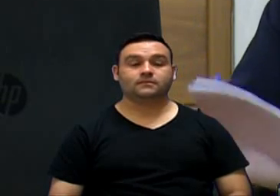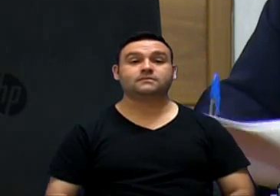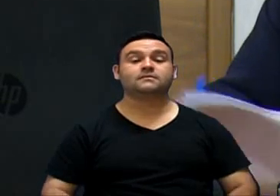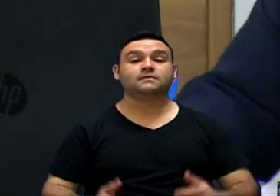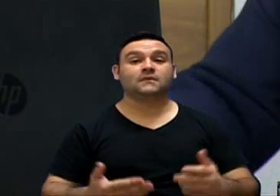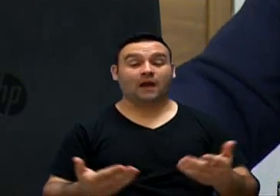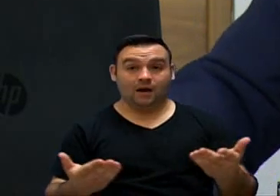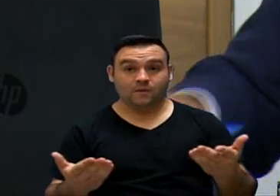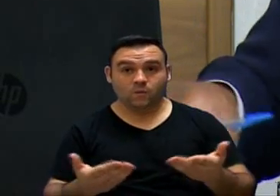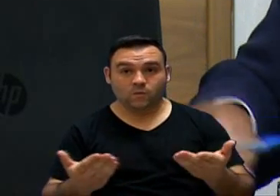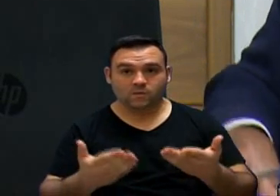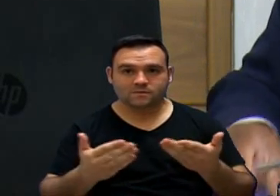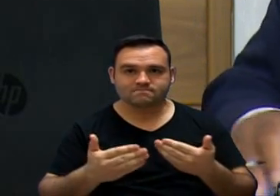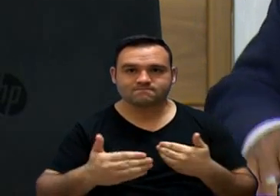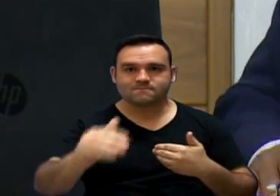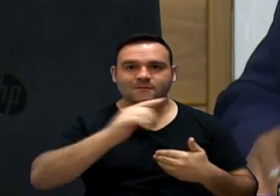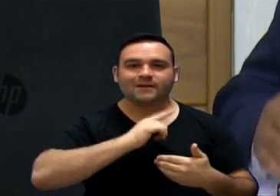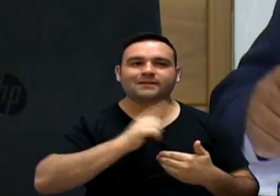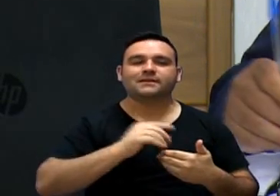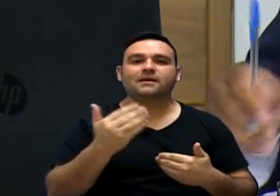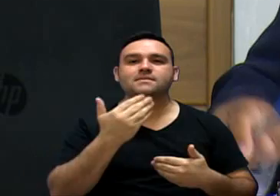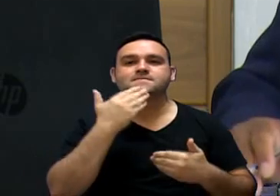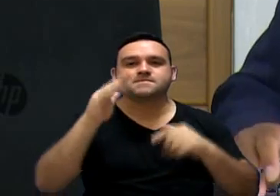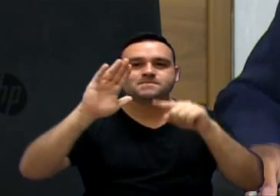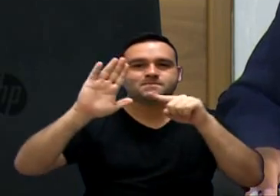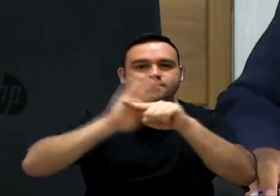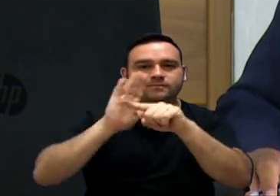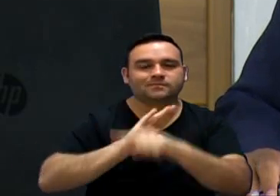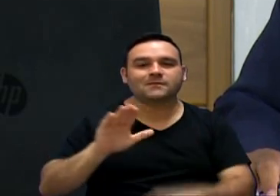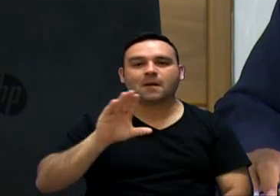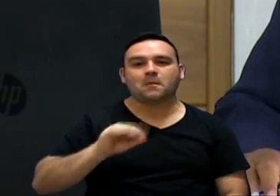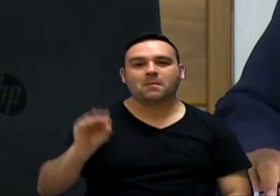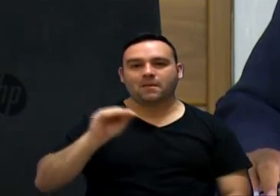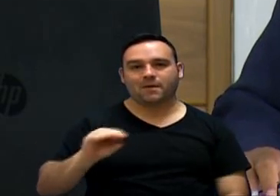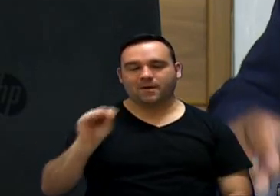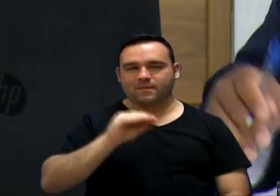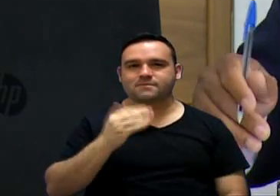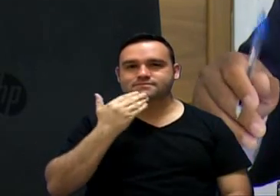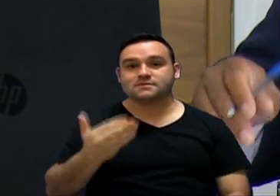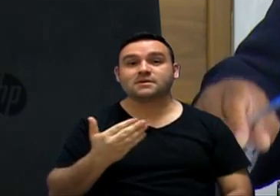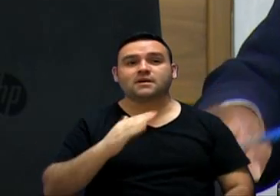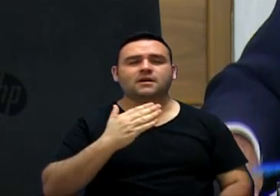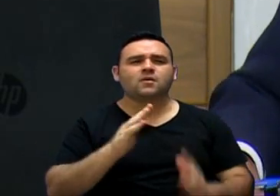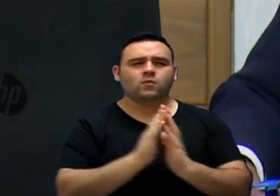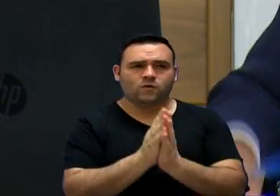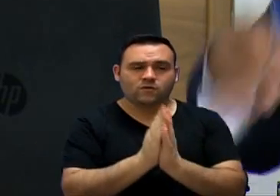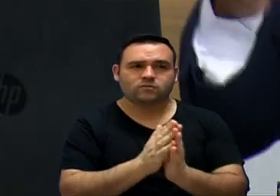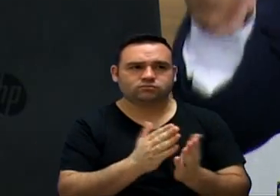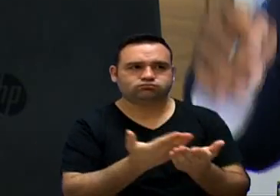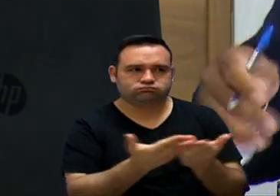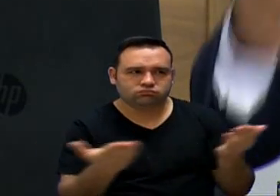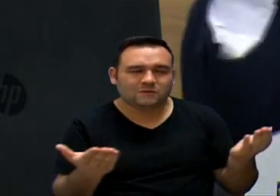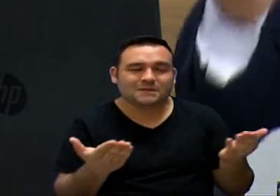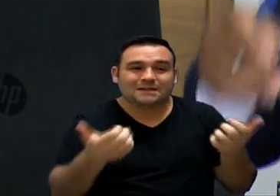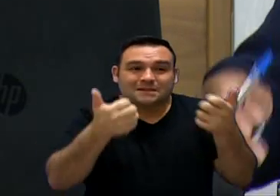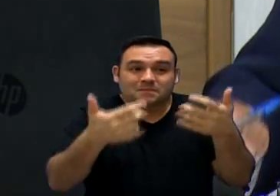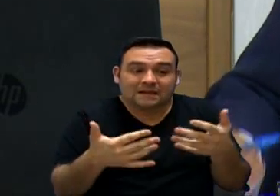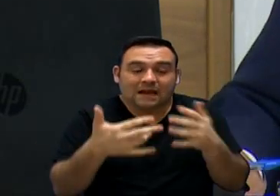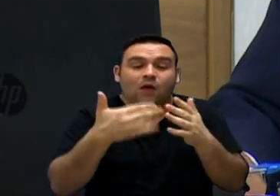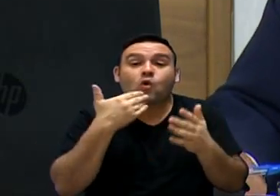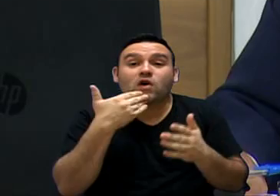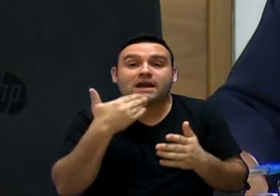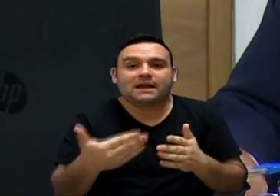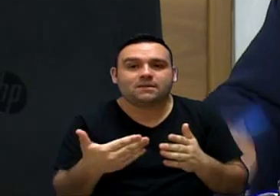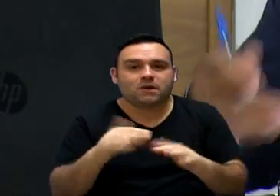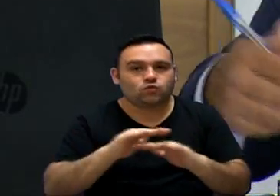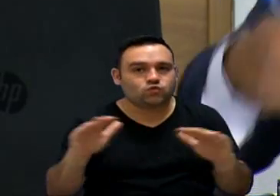Nesse momento, nós vamos fazer os requerimentos verbais. Mais uma vez, eu peço que os colegas que possam se manifestar dentro do